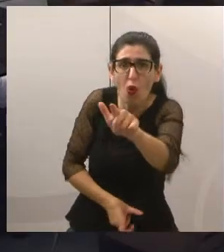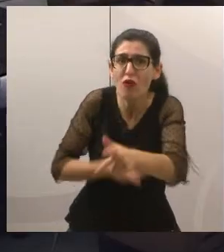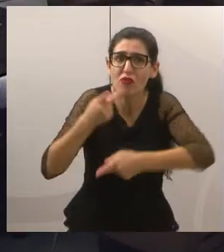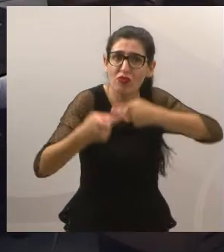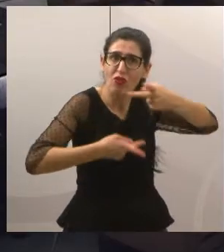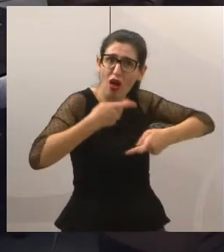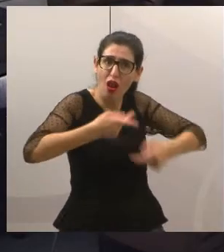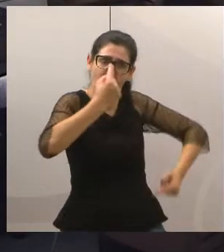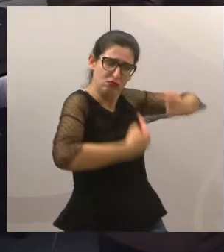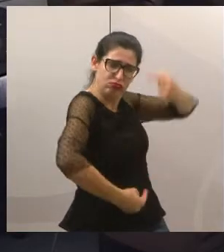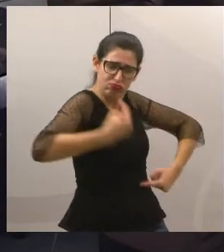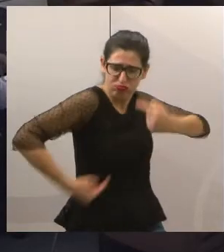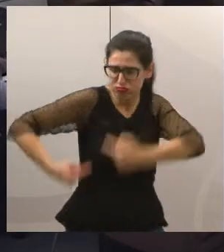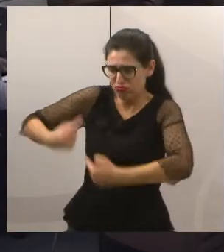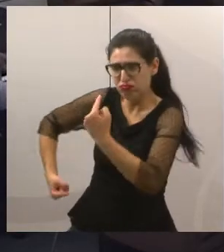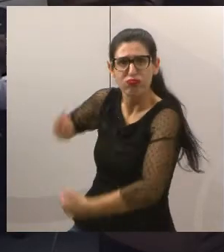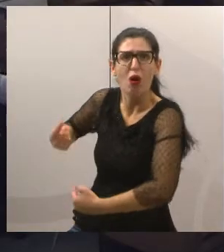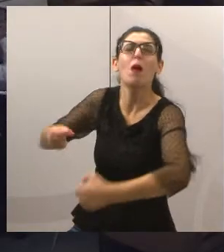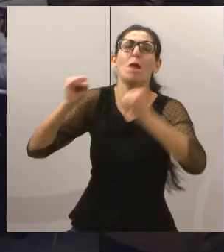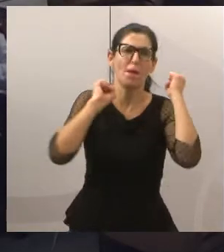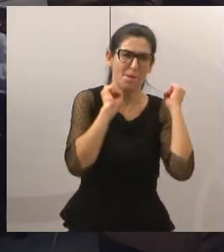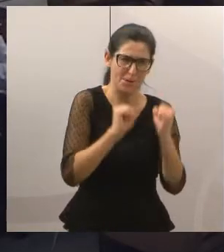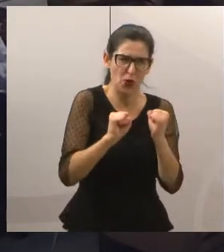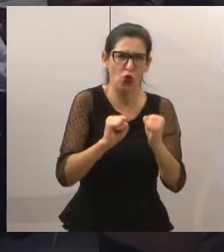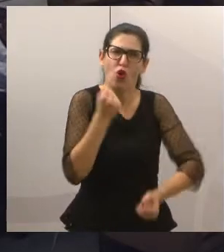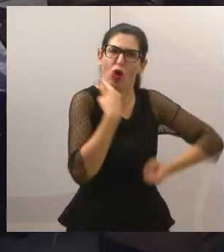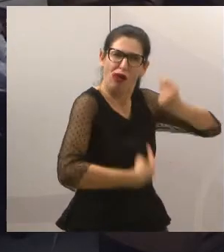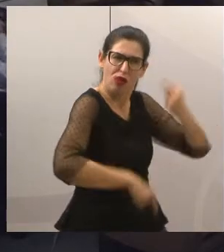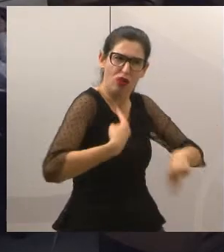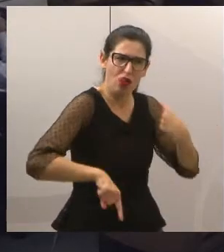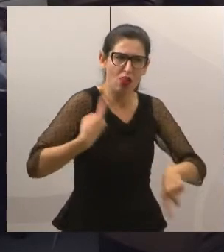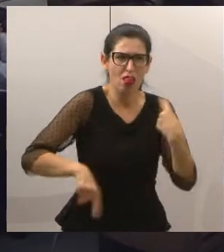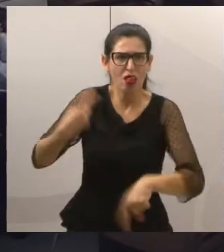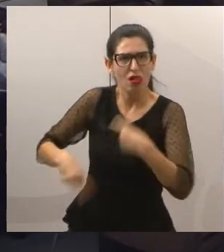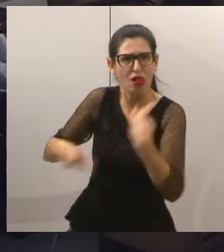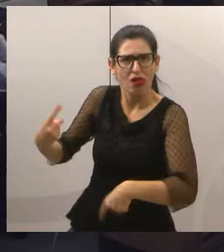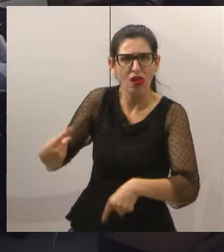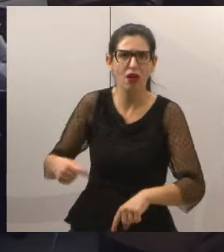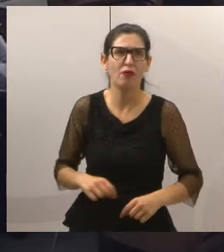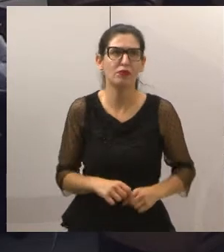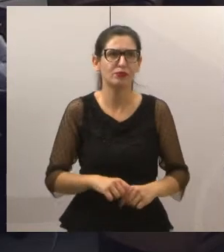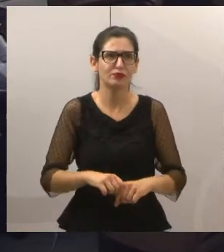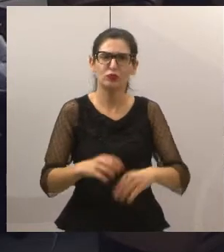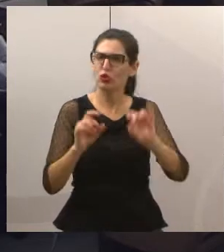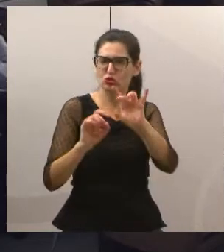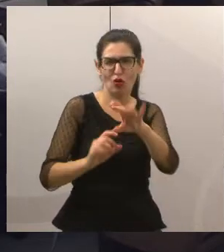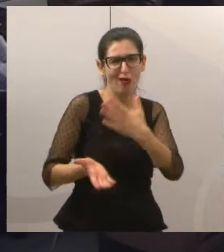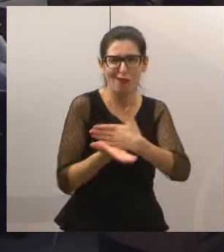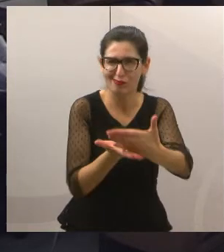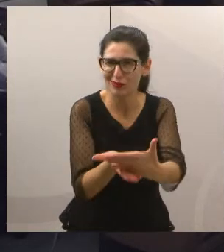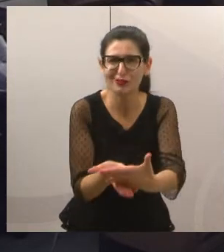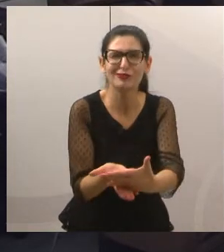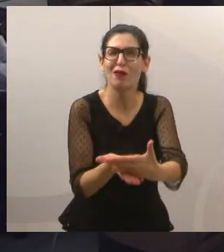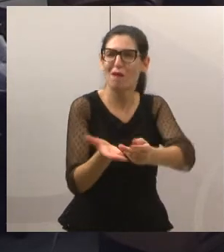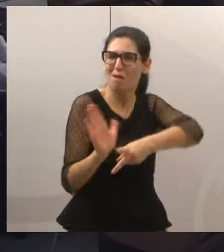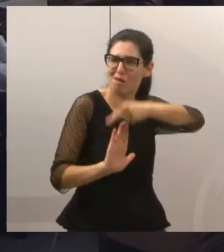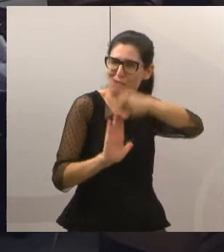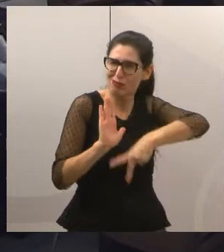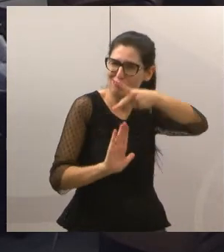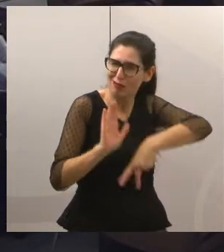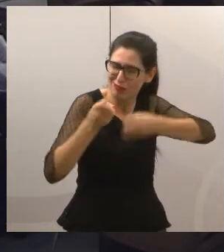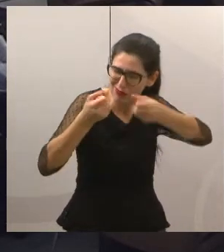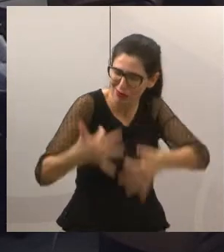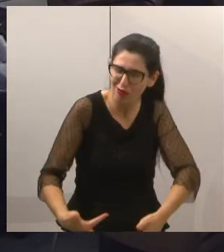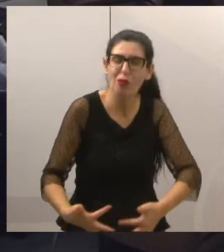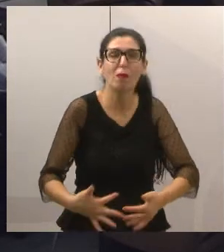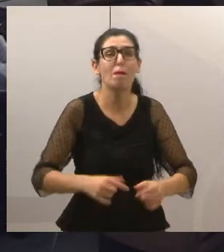o debate, para a gente... Essa é só uma explanação inicial sobre o projeto, daí devolvo para o debate, para questões.